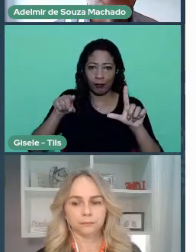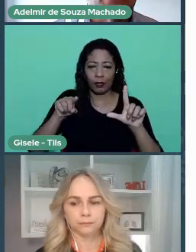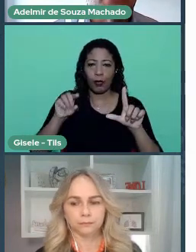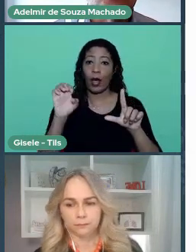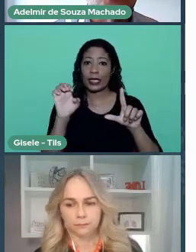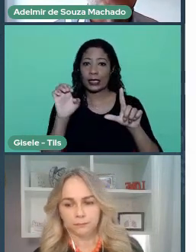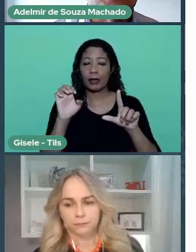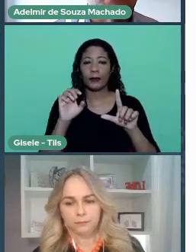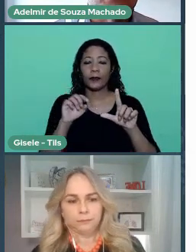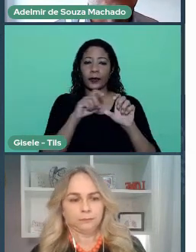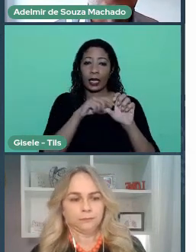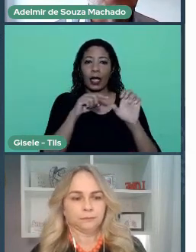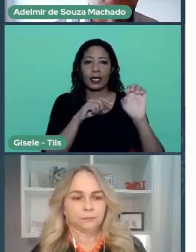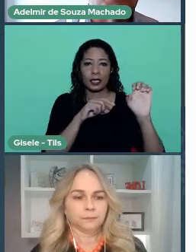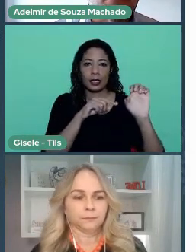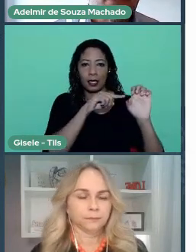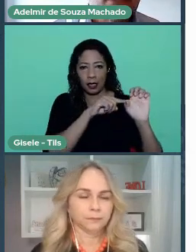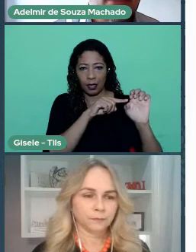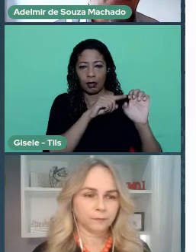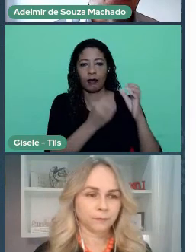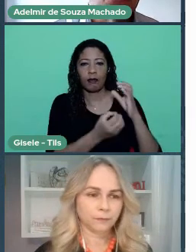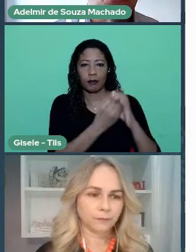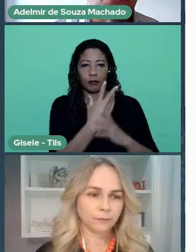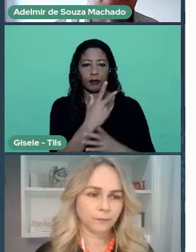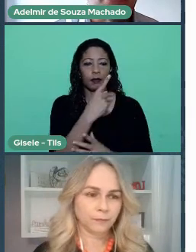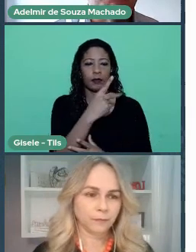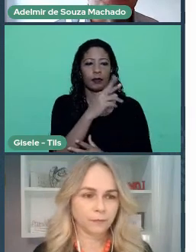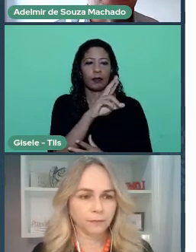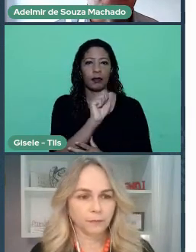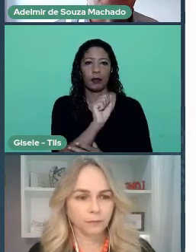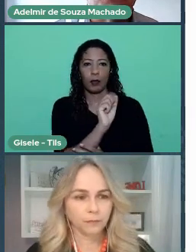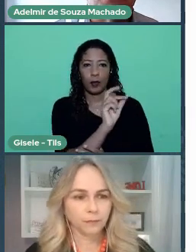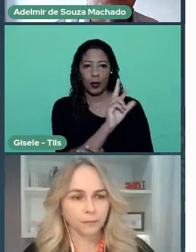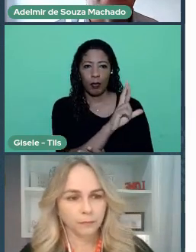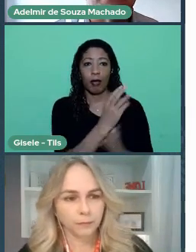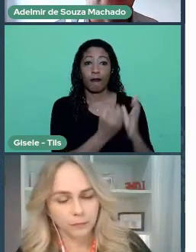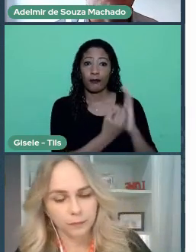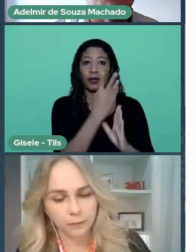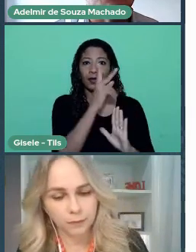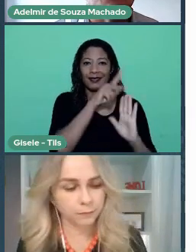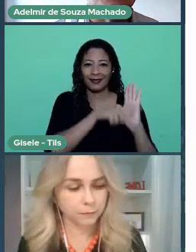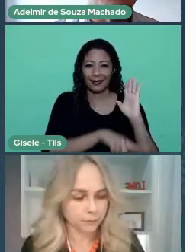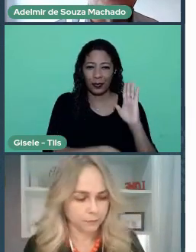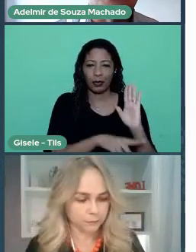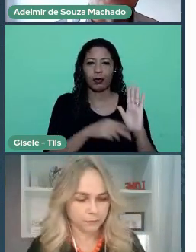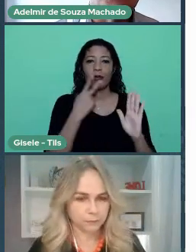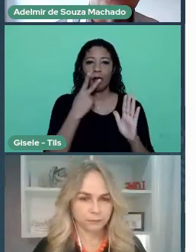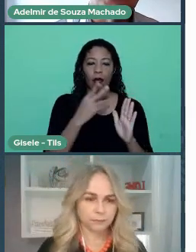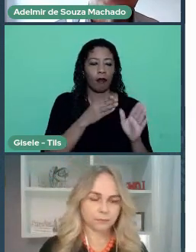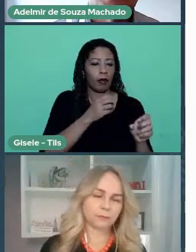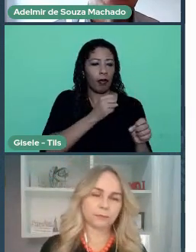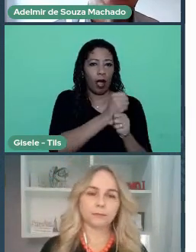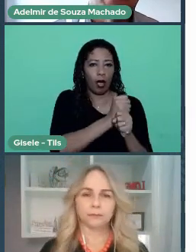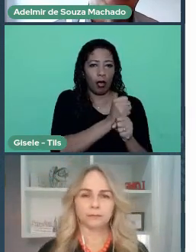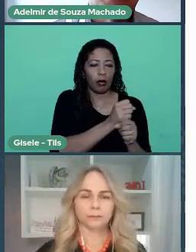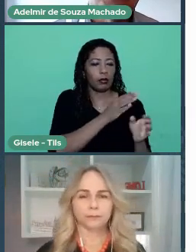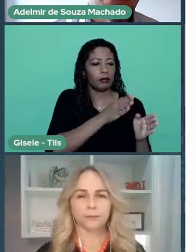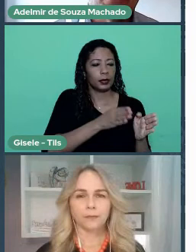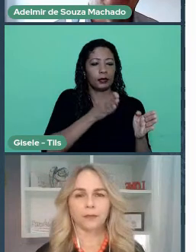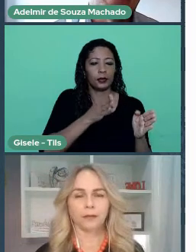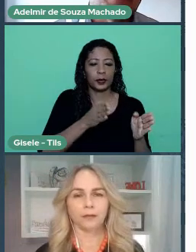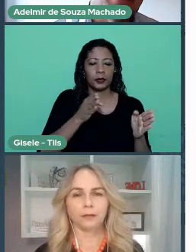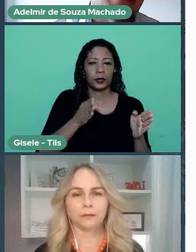nosso foi criado em 2003, um programa, e que mostrou que, à medida que os anos passavam e que nós iríamos